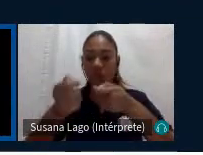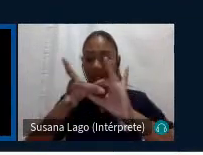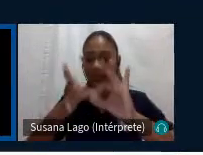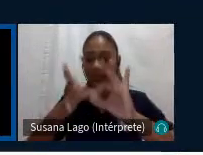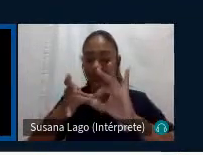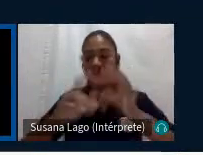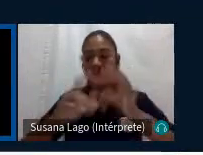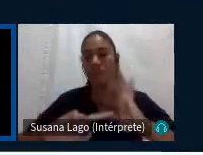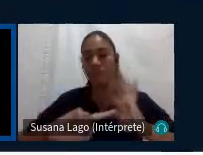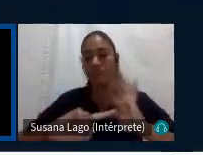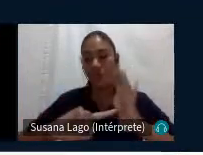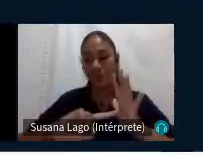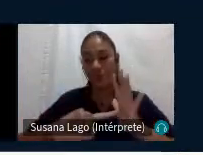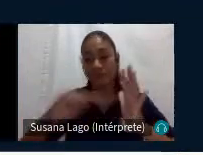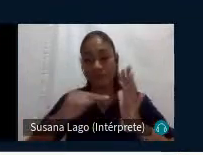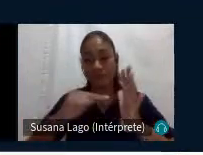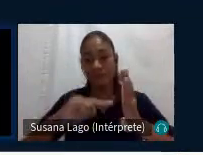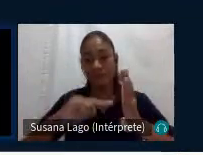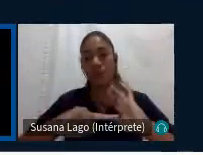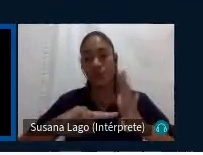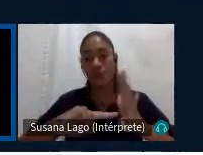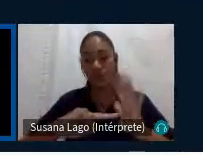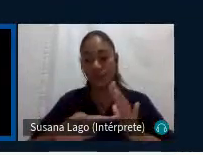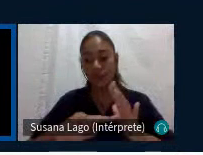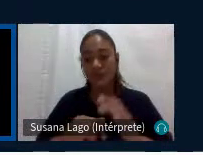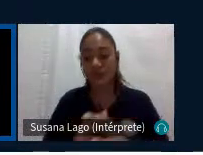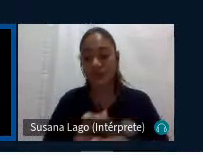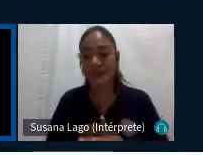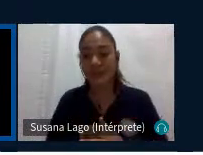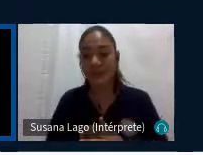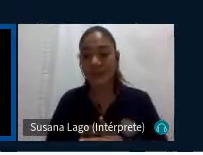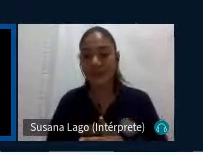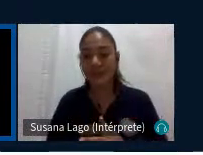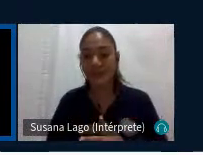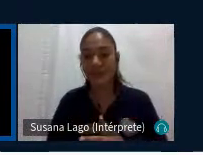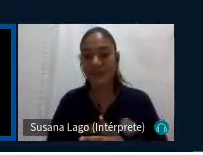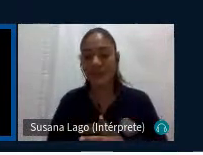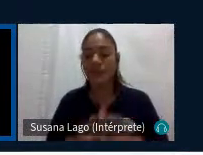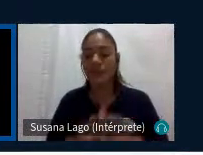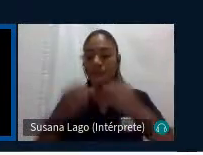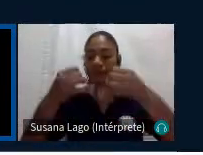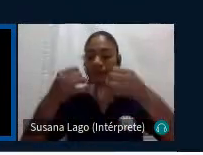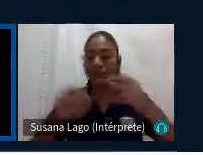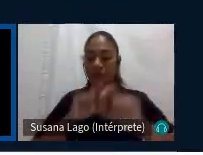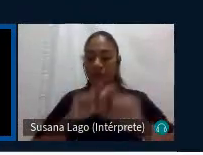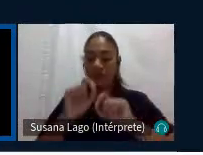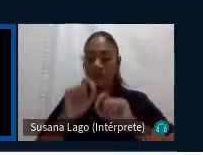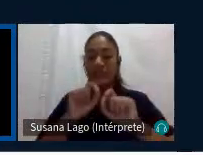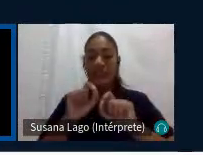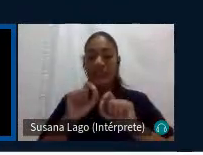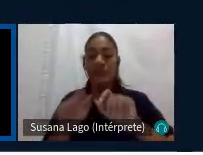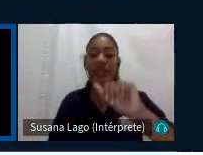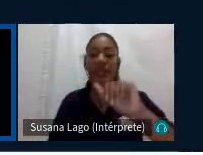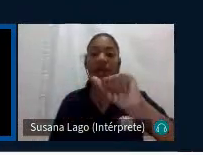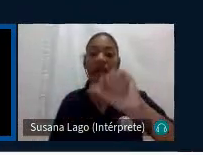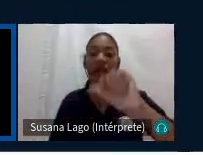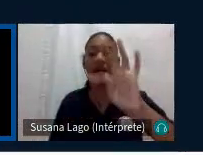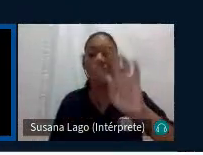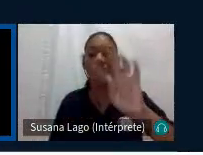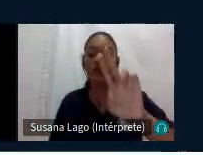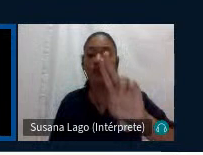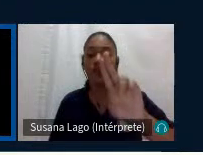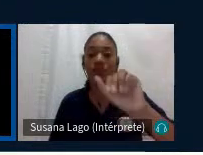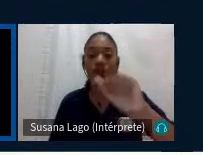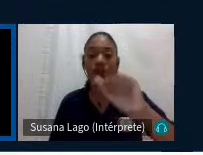motor é o que a gente faltou um pouquinho explicar, que são os atuadores. Quer dizer, mas explicou, na verdade, desculpa. Que são